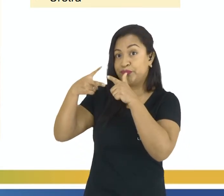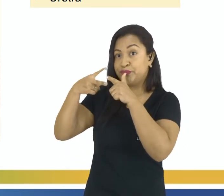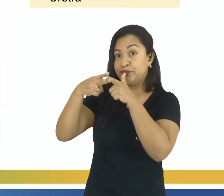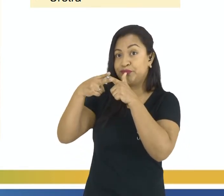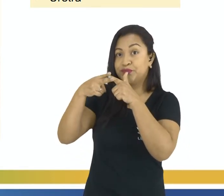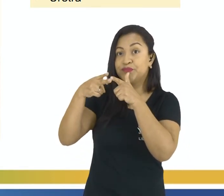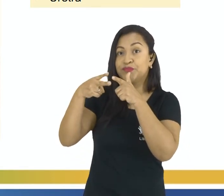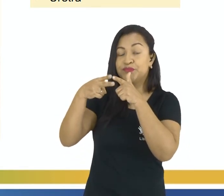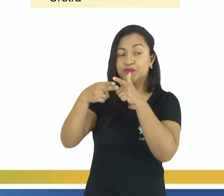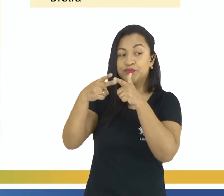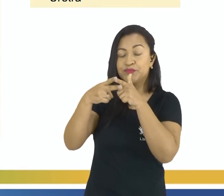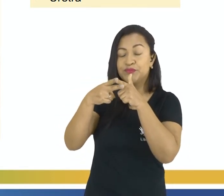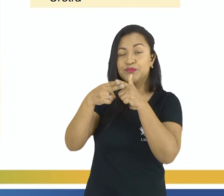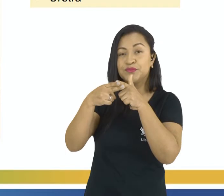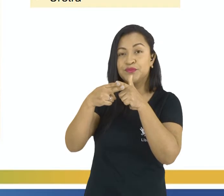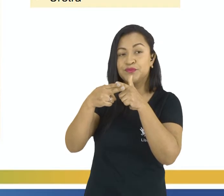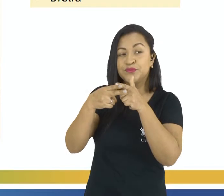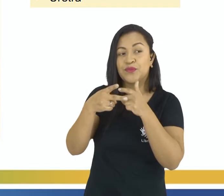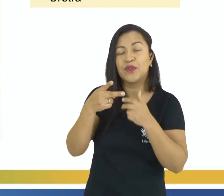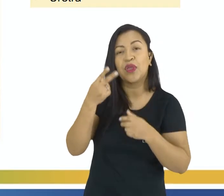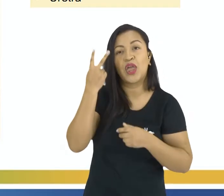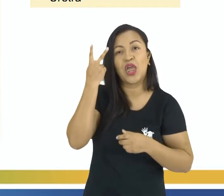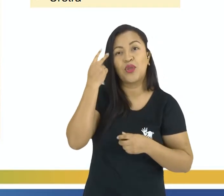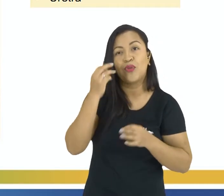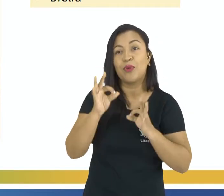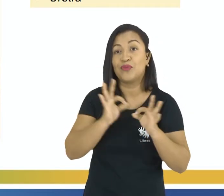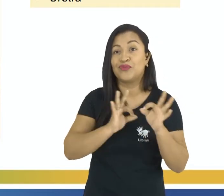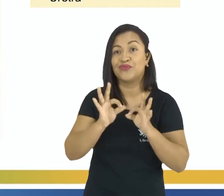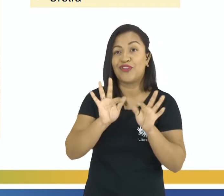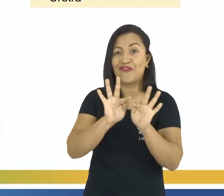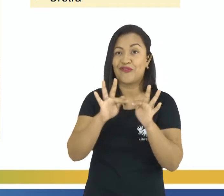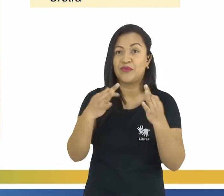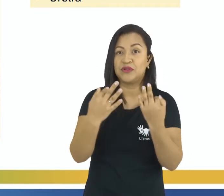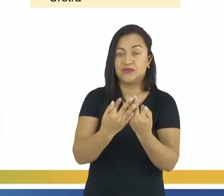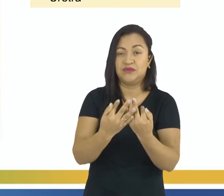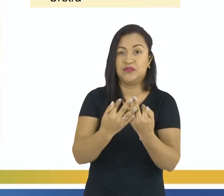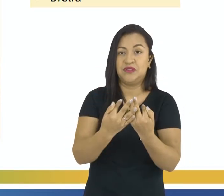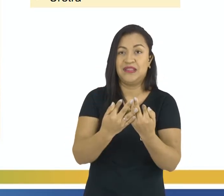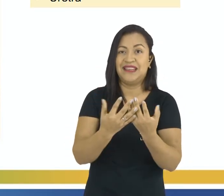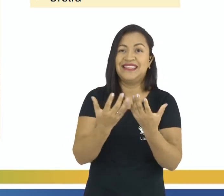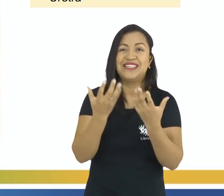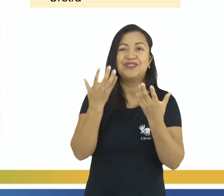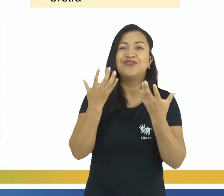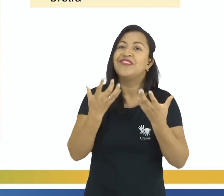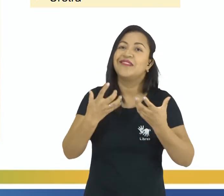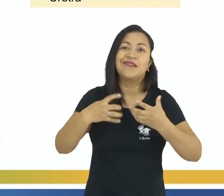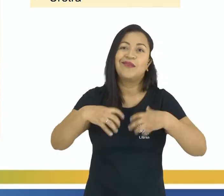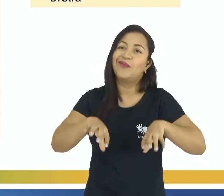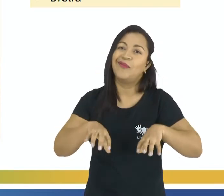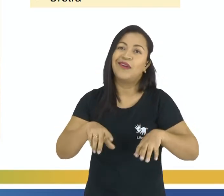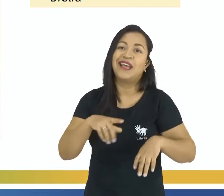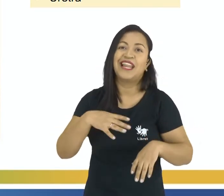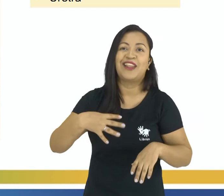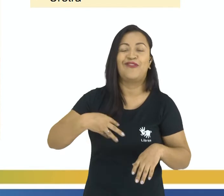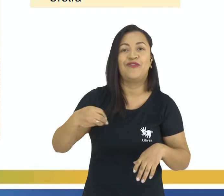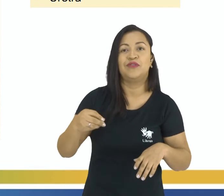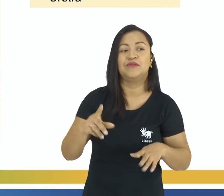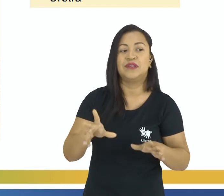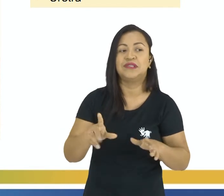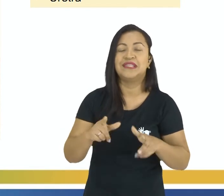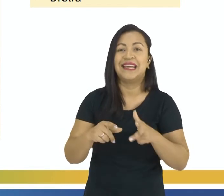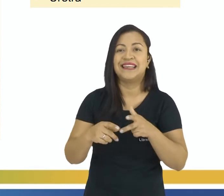faz um planejamento familiar, não pretende mais o casal ter filhos e ele opta por fazer a vasectomia,